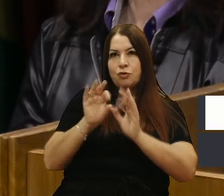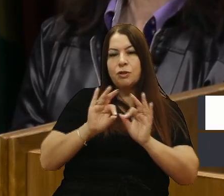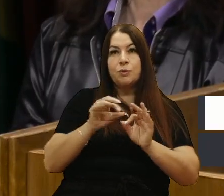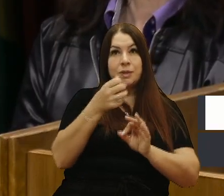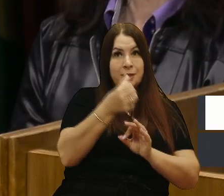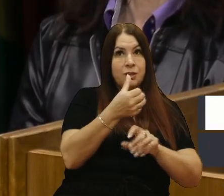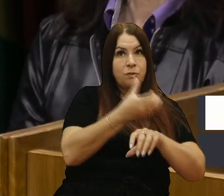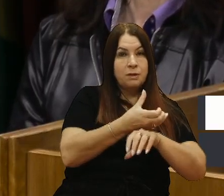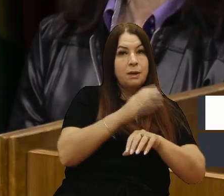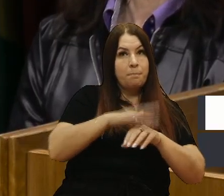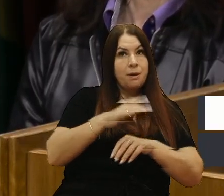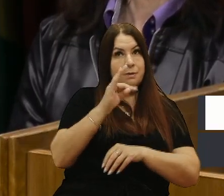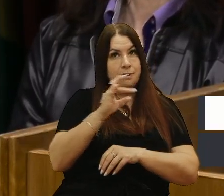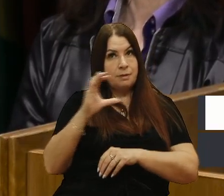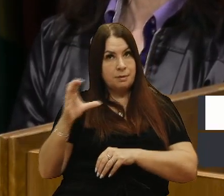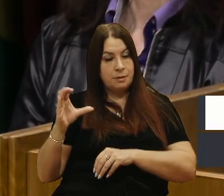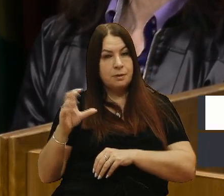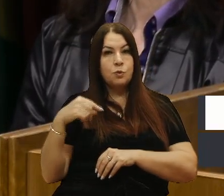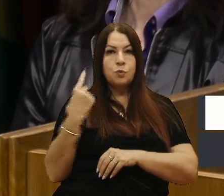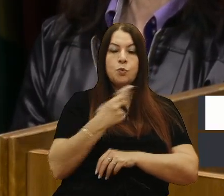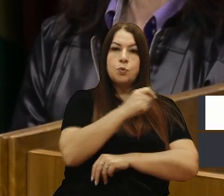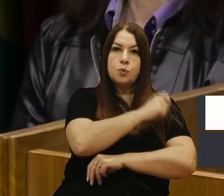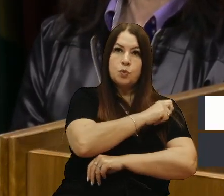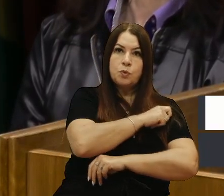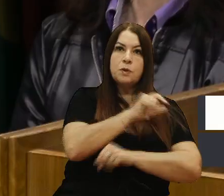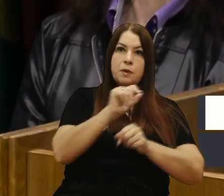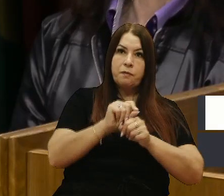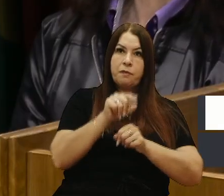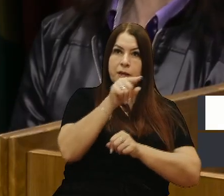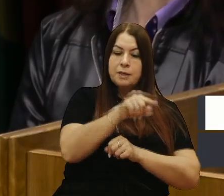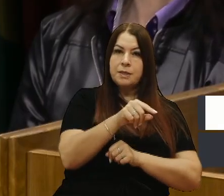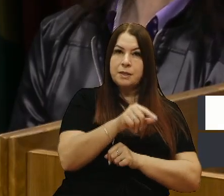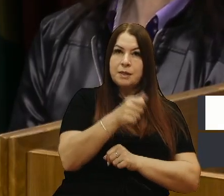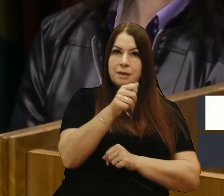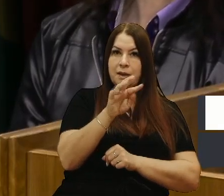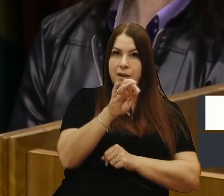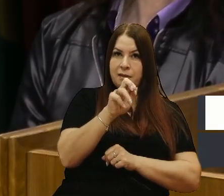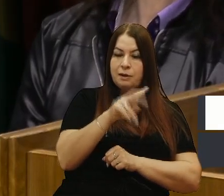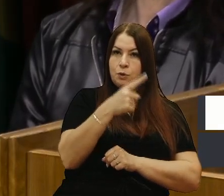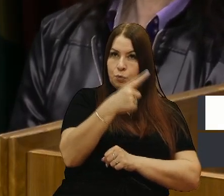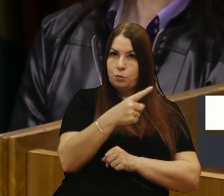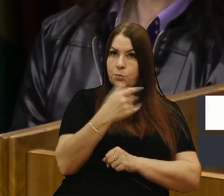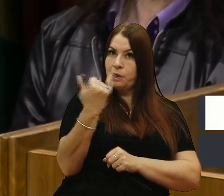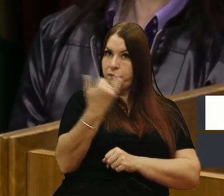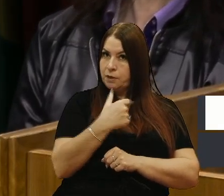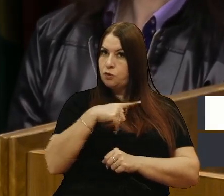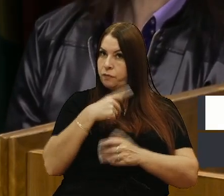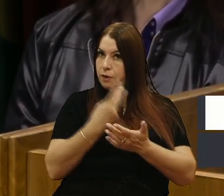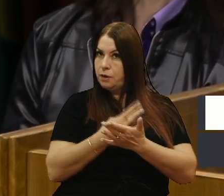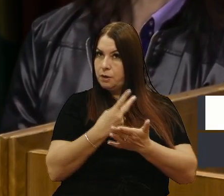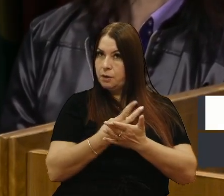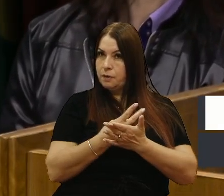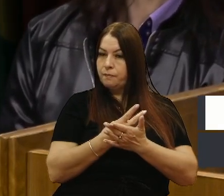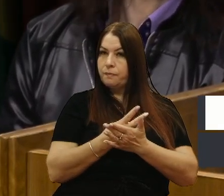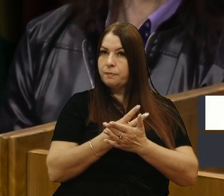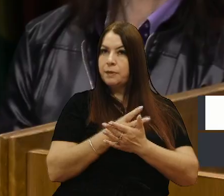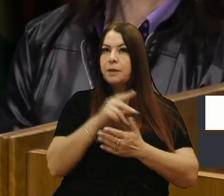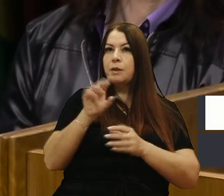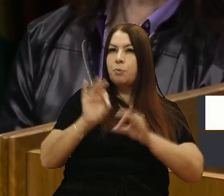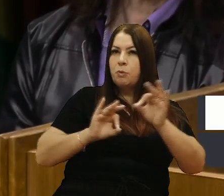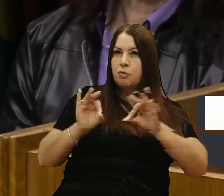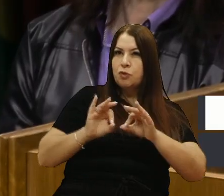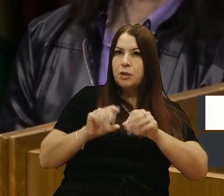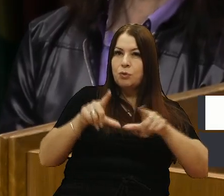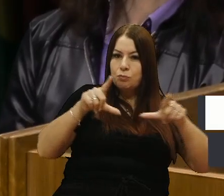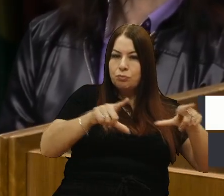TCCs. Para vocês terem uma noção, os nossos alunos fazem lá no ateliê 1, me corrija se eu estiver errado, prof. Doris, loteamento, projeto de